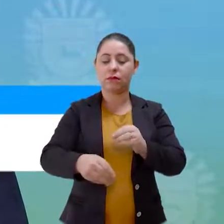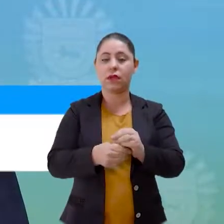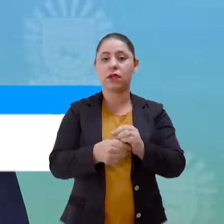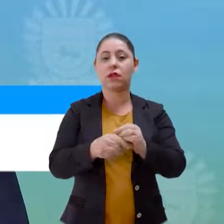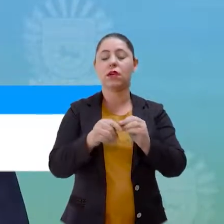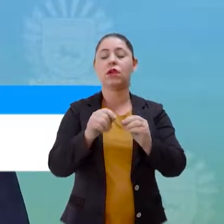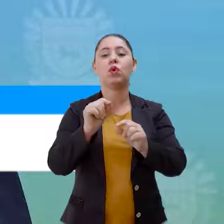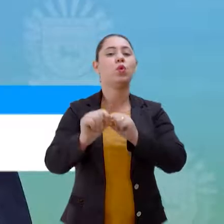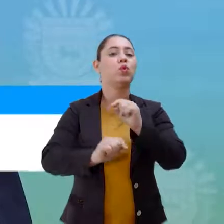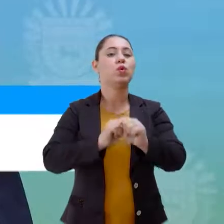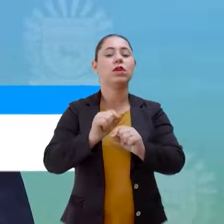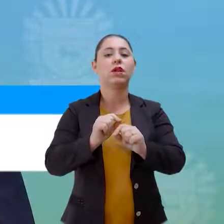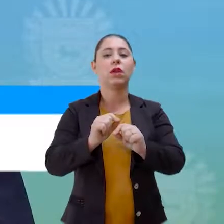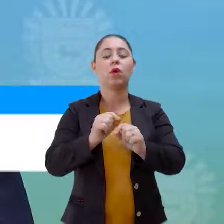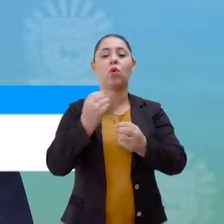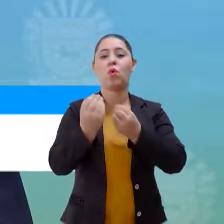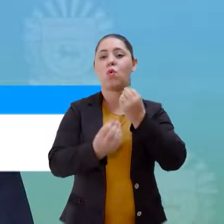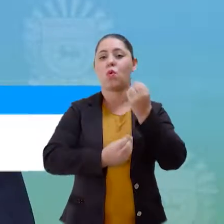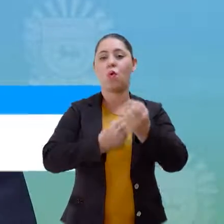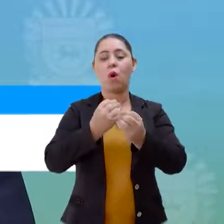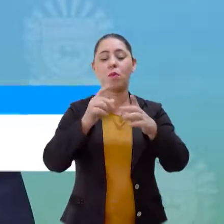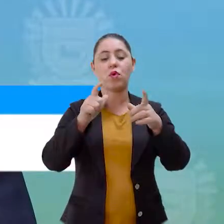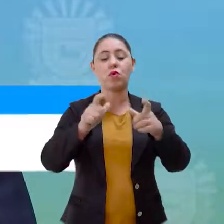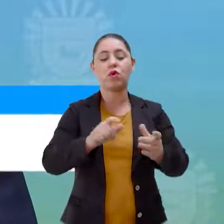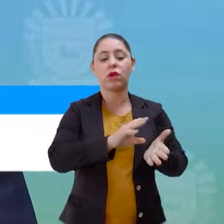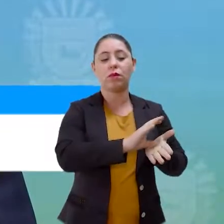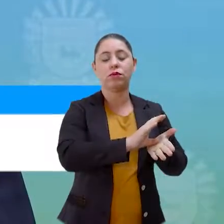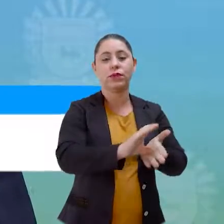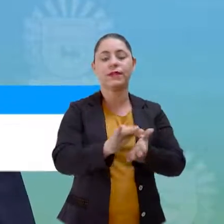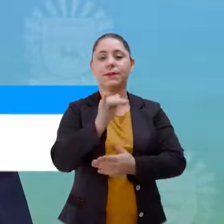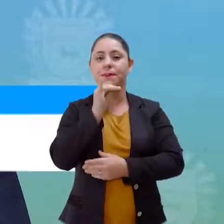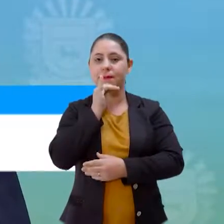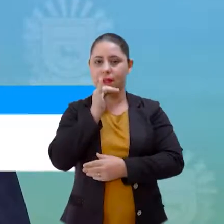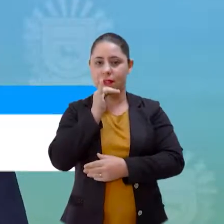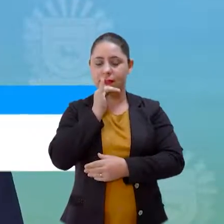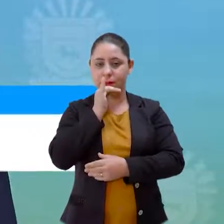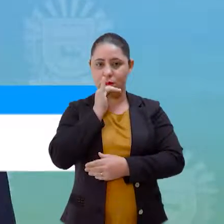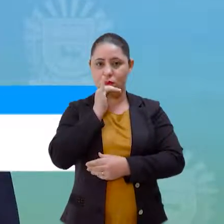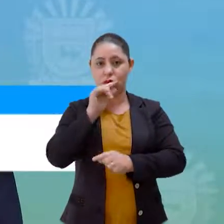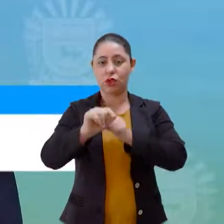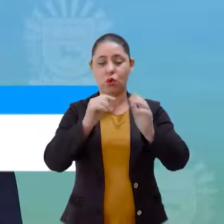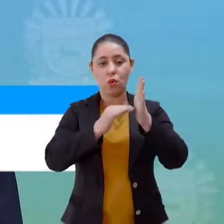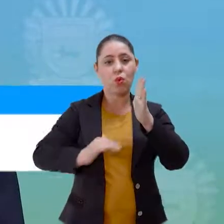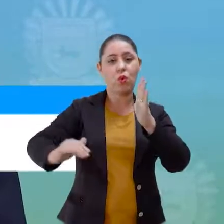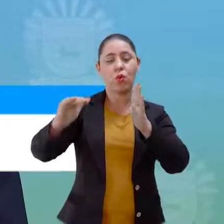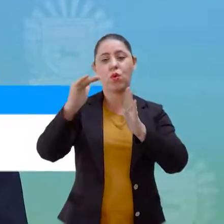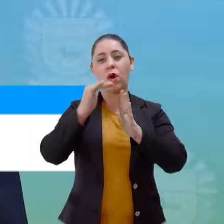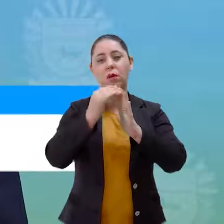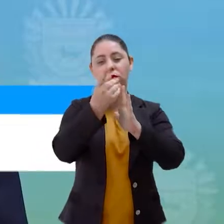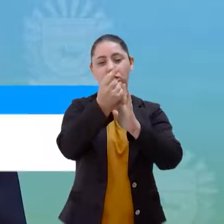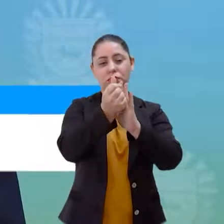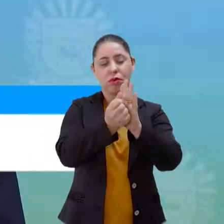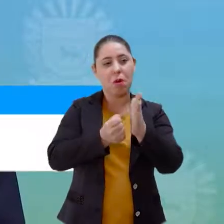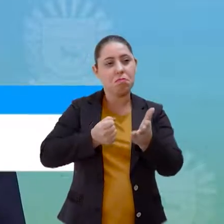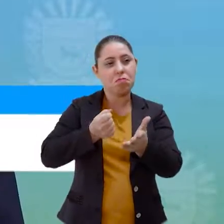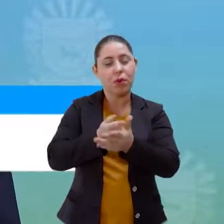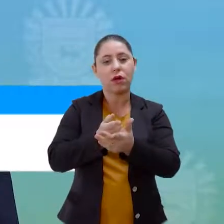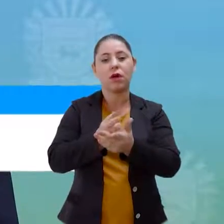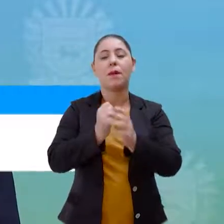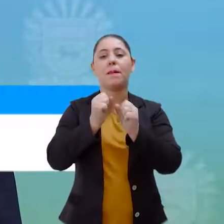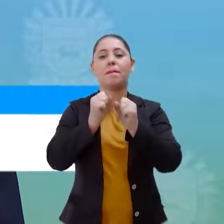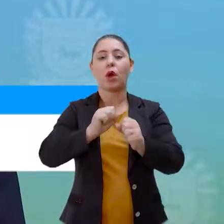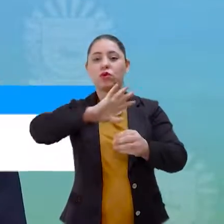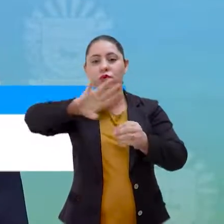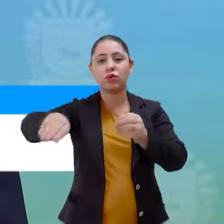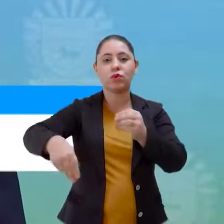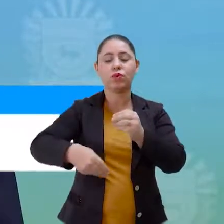emendas que tratam genericamente da forma de aplicação. Por exemplo, no caso do aumento da receita corrente, a